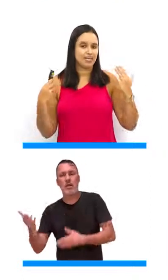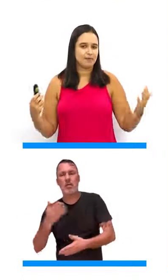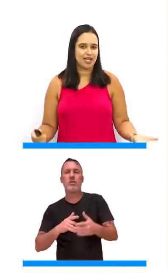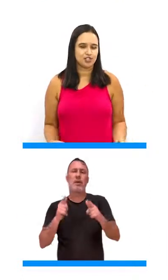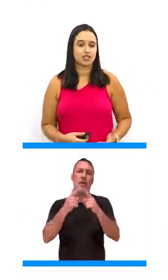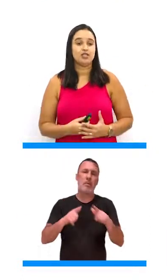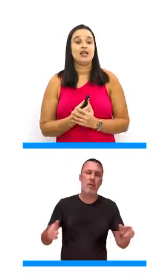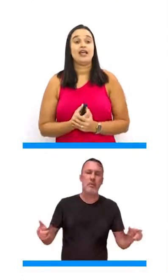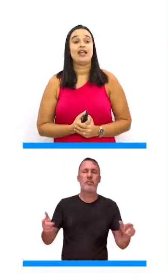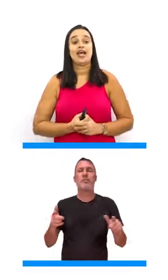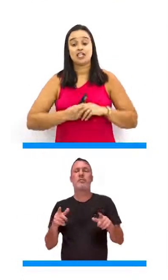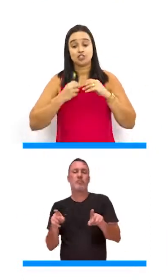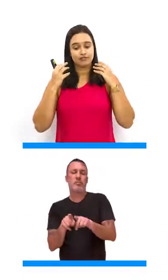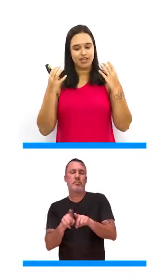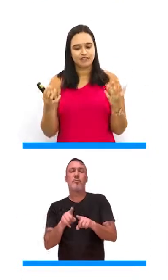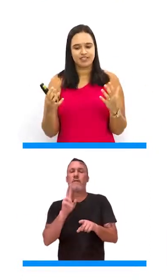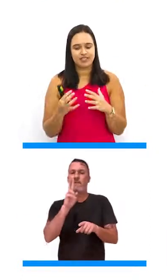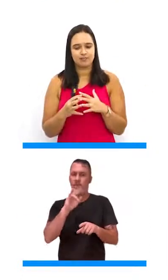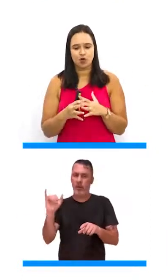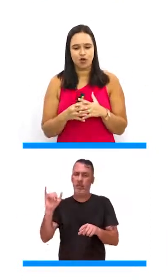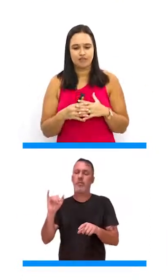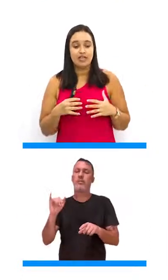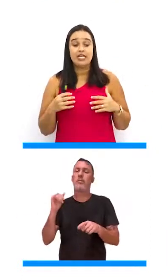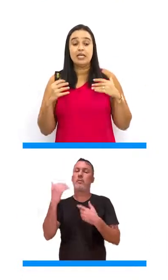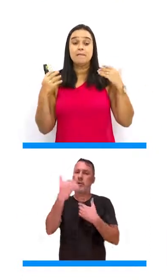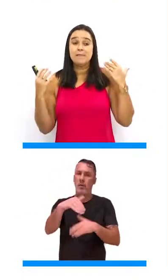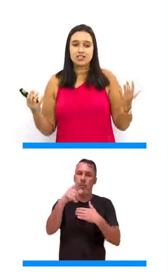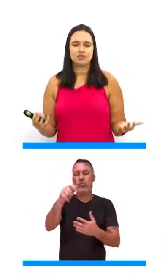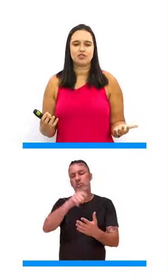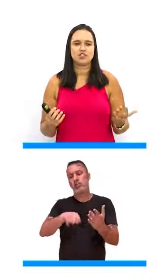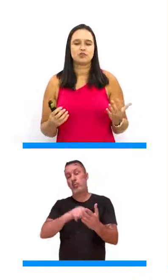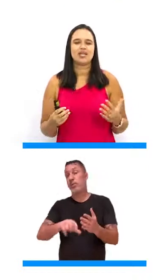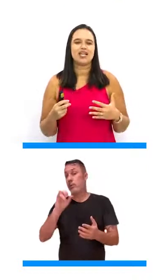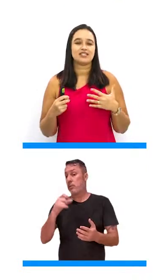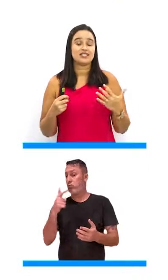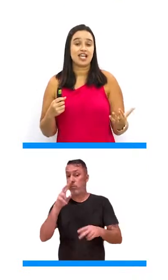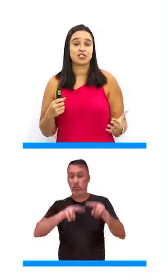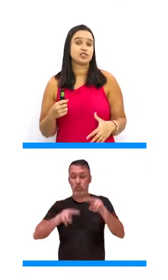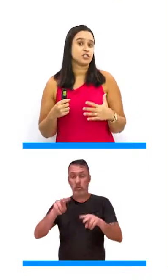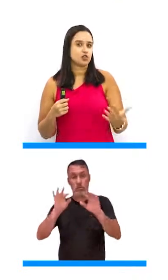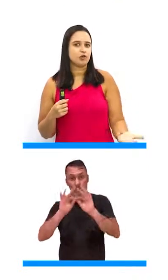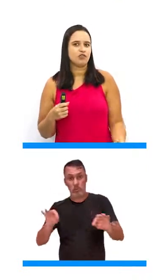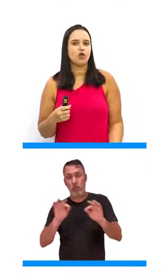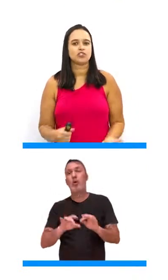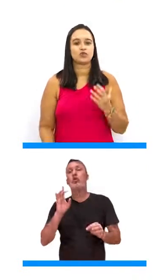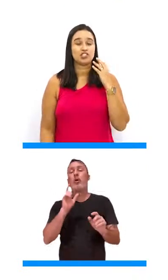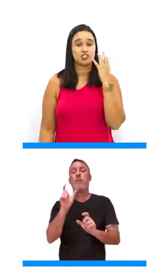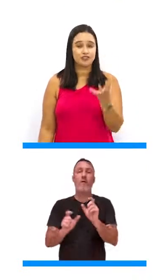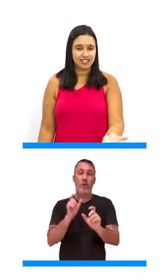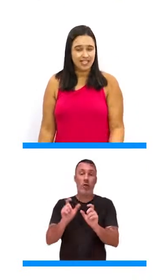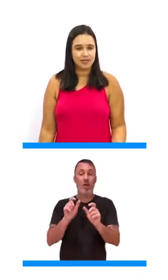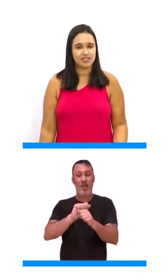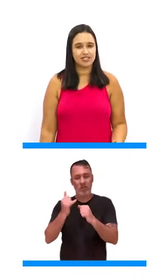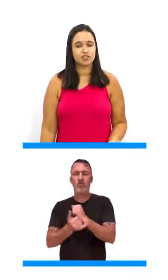na gramática. A gente vai fazer prova e mesmo que não seja uma análise sintática, seja só morfológica, o